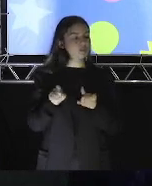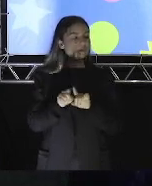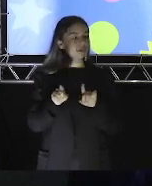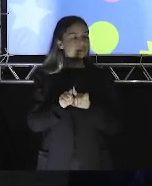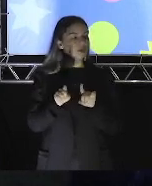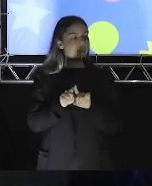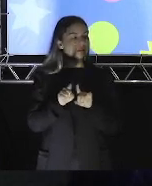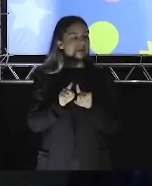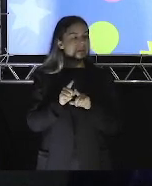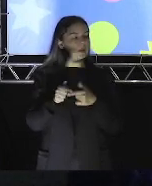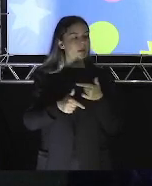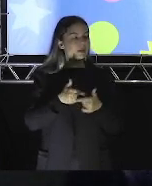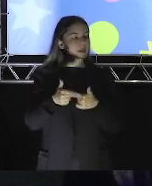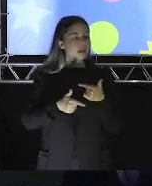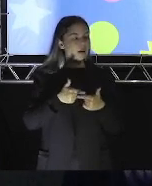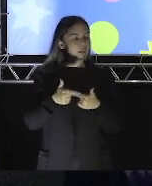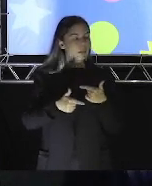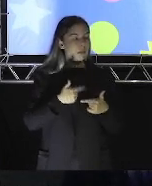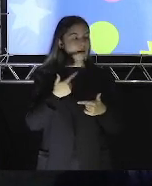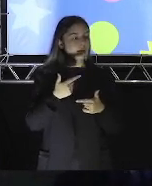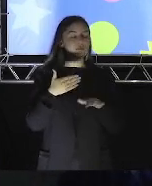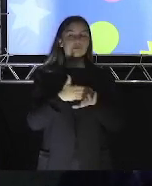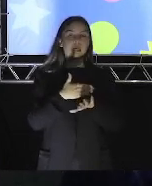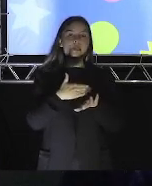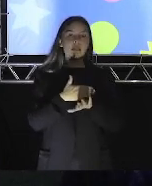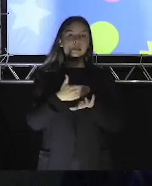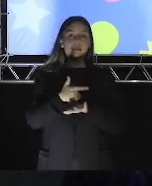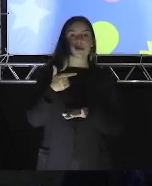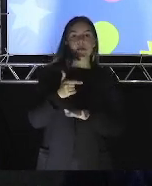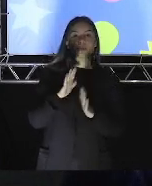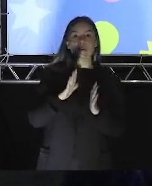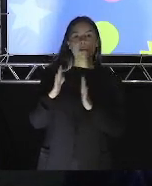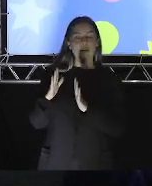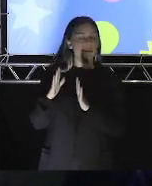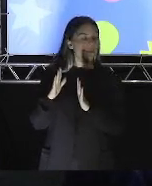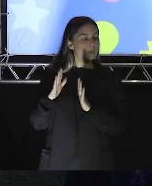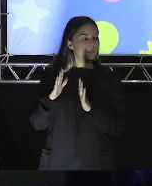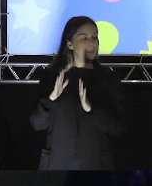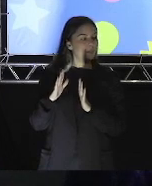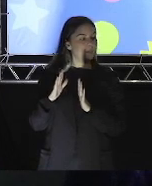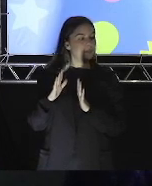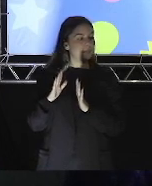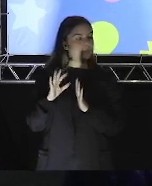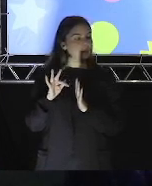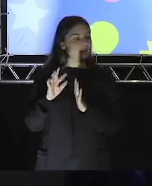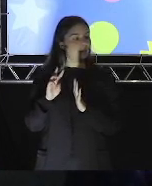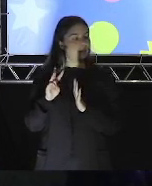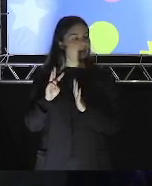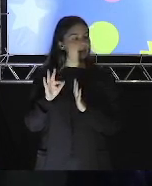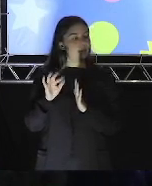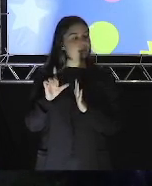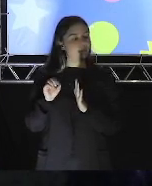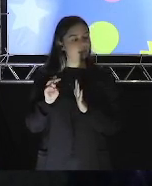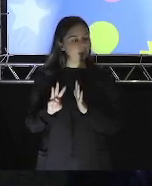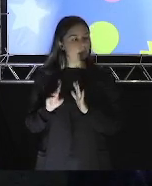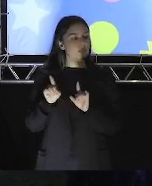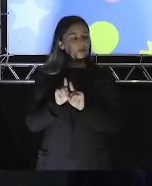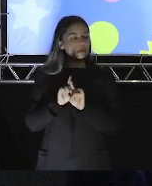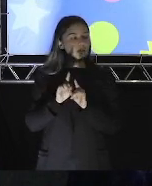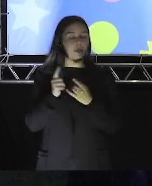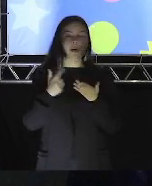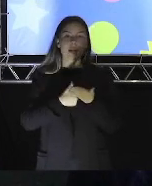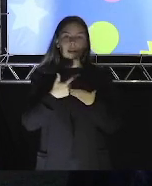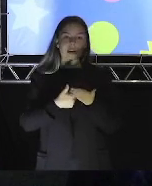Girls. Estou participando aí da segunda temporada do Segue o Flow, né, discutindo o livro da Donella Meadows, Pensando